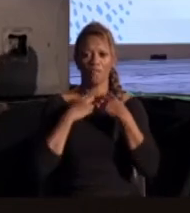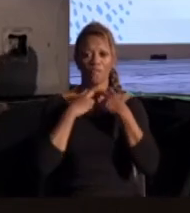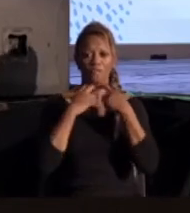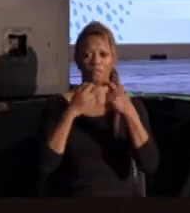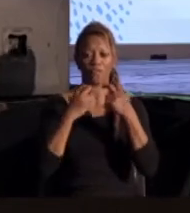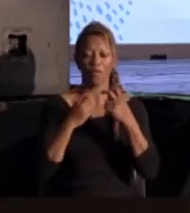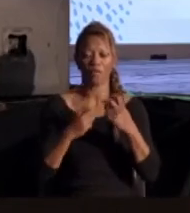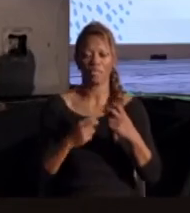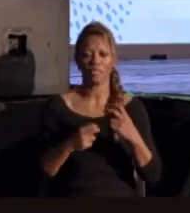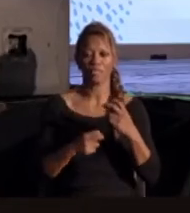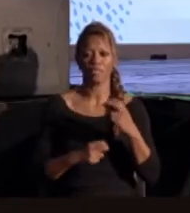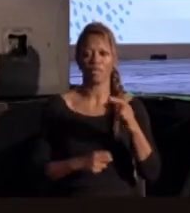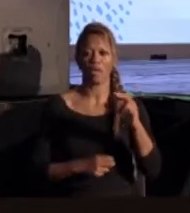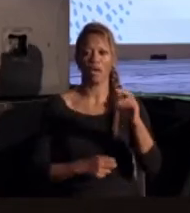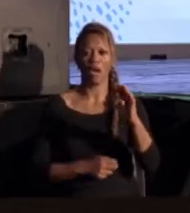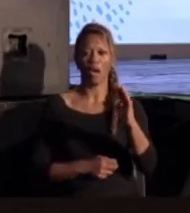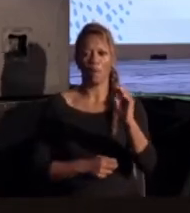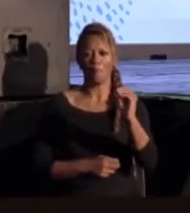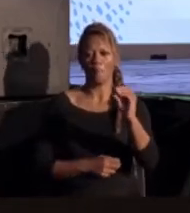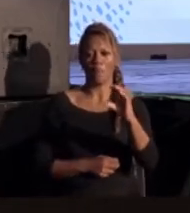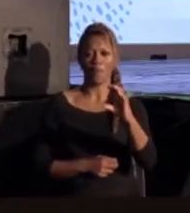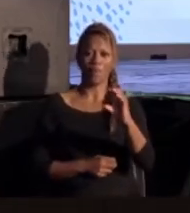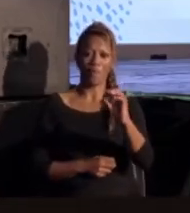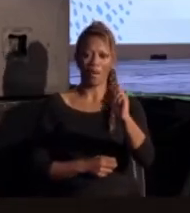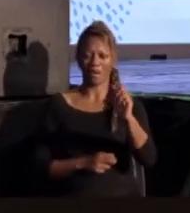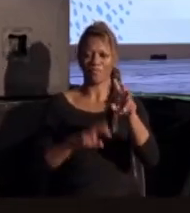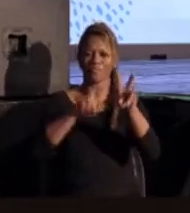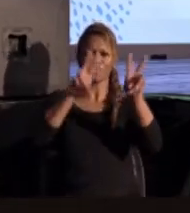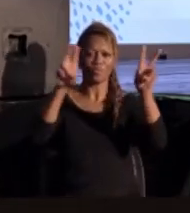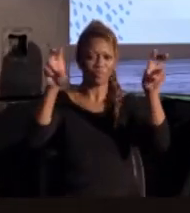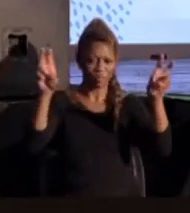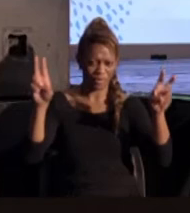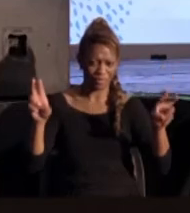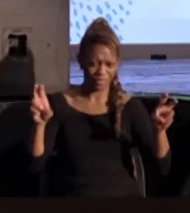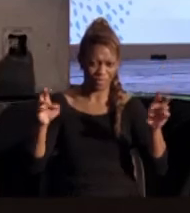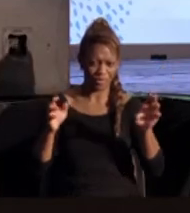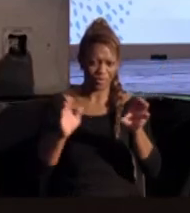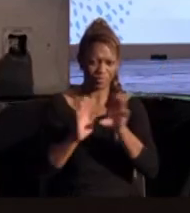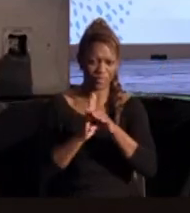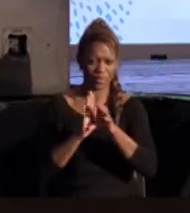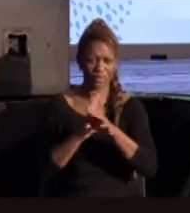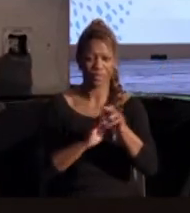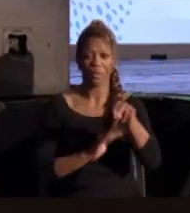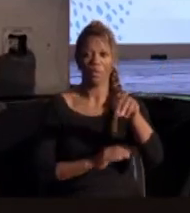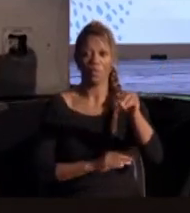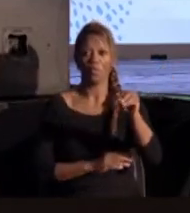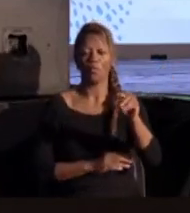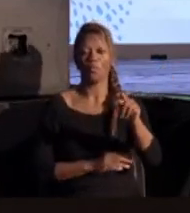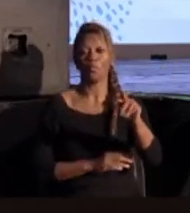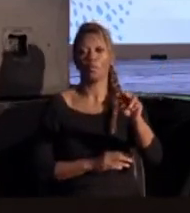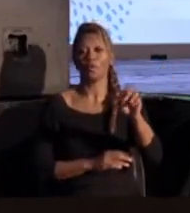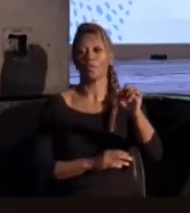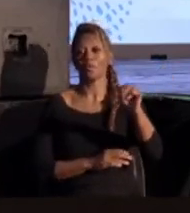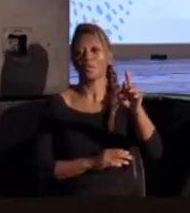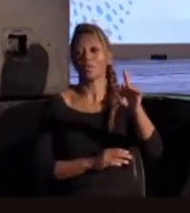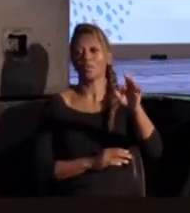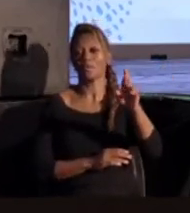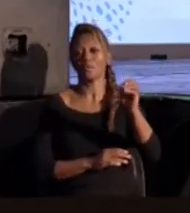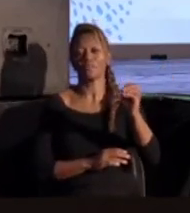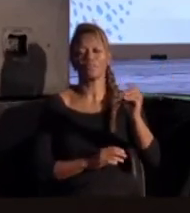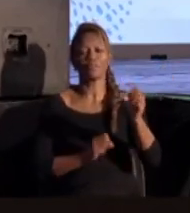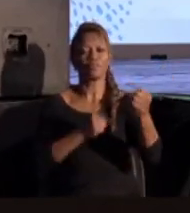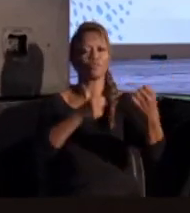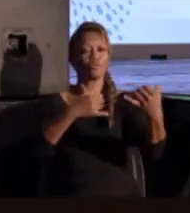uma coincidência, uma encruzilhada do conceito que o Nogueira está colocando sobre